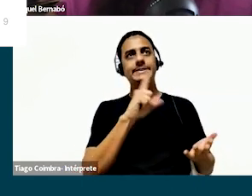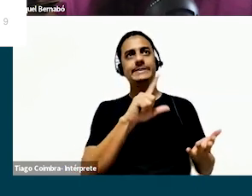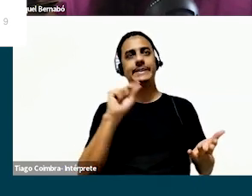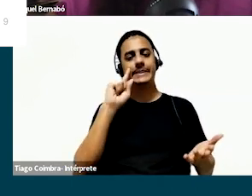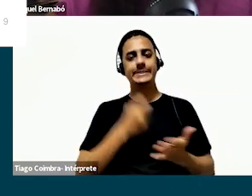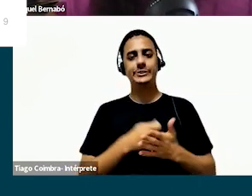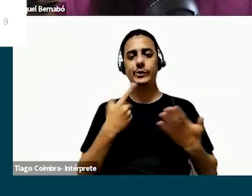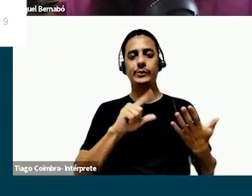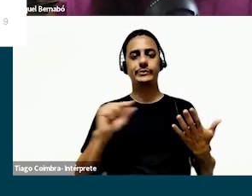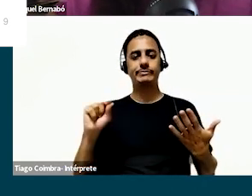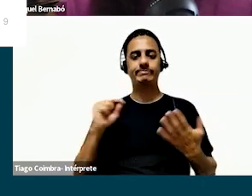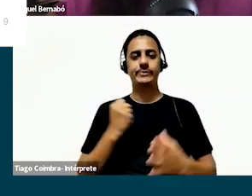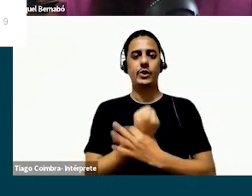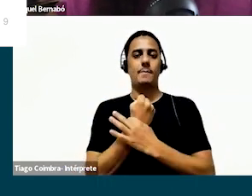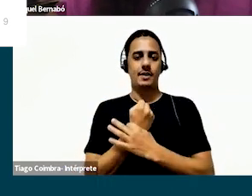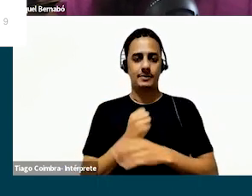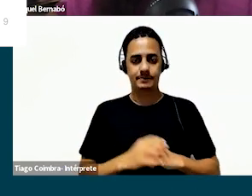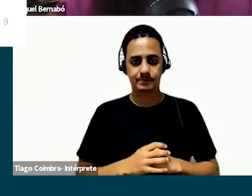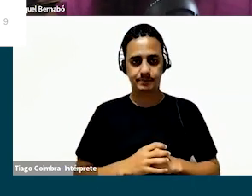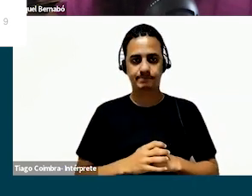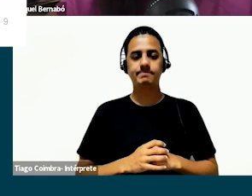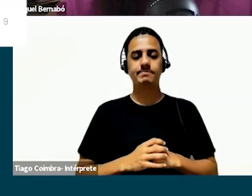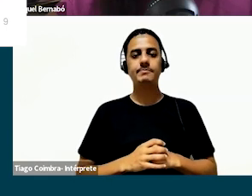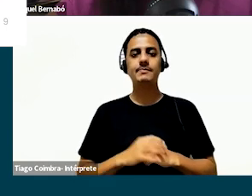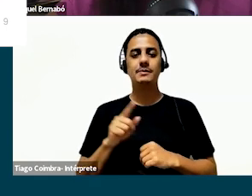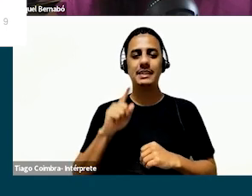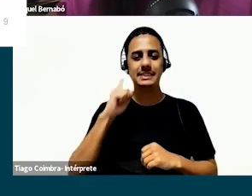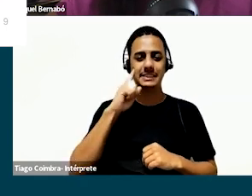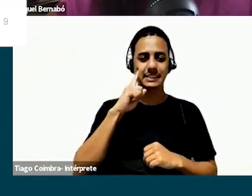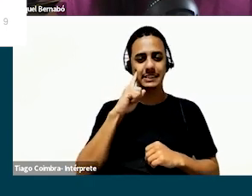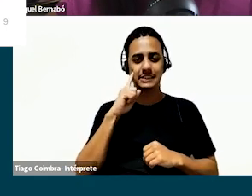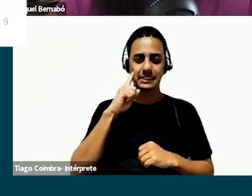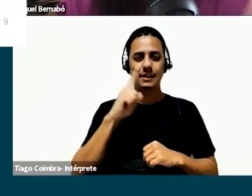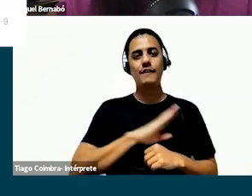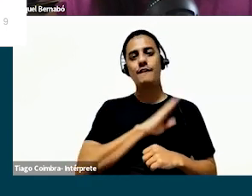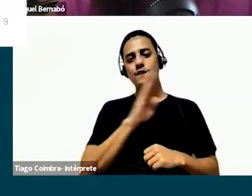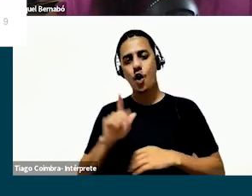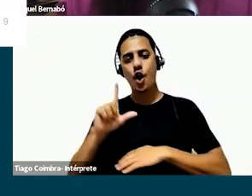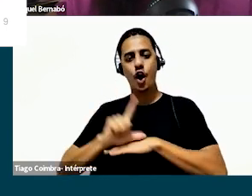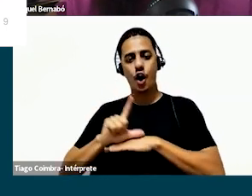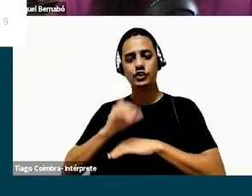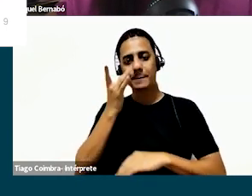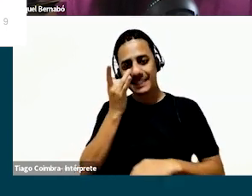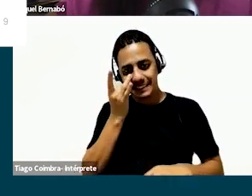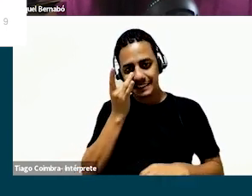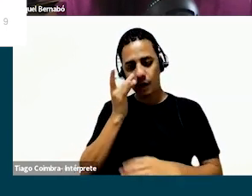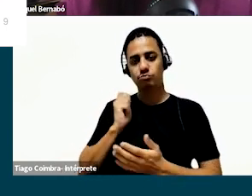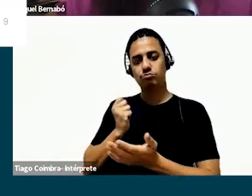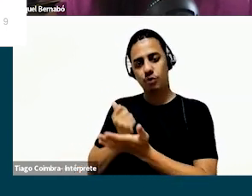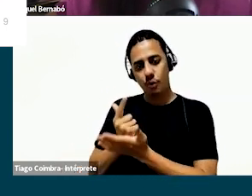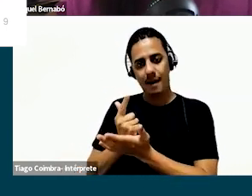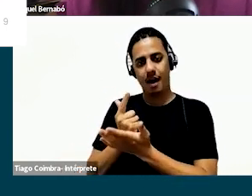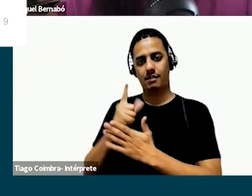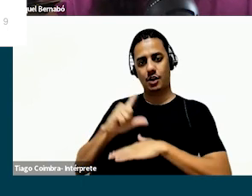que ele conseguisse tomar essa decisão de qual berço ele ia comprar com segurança. Então, para driblar essa dificuldade, eles resolveram ir para uma